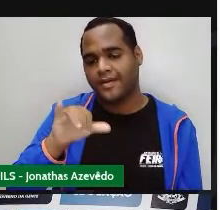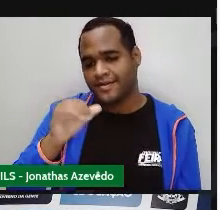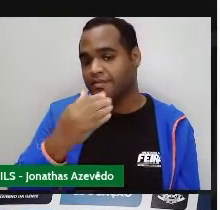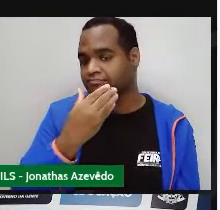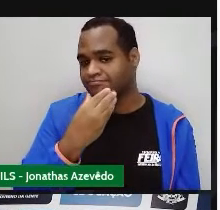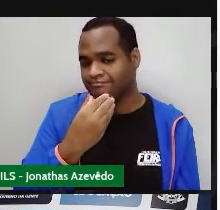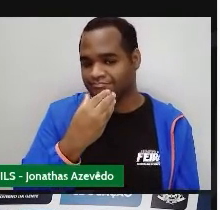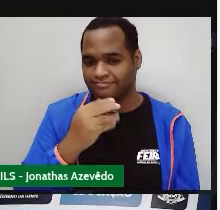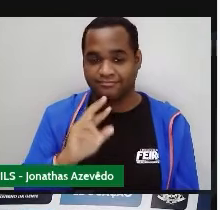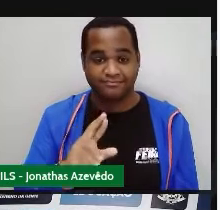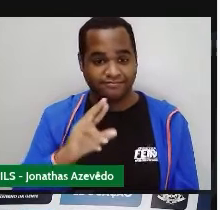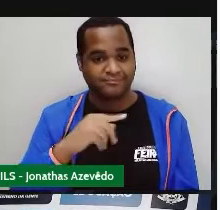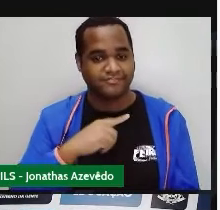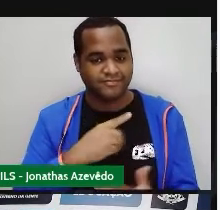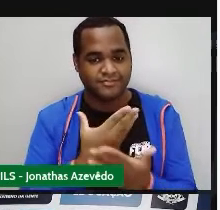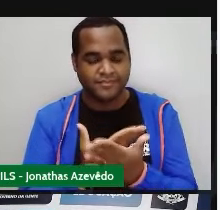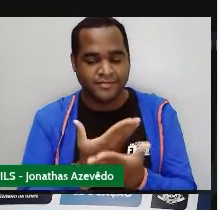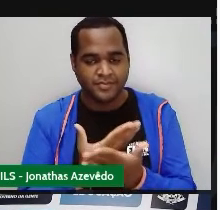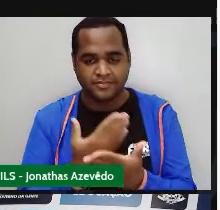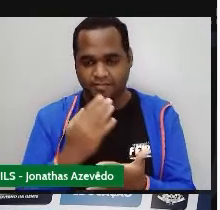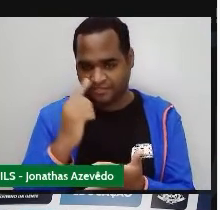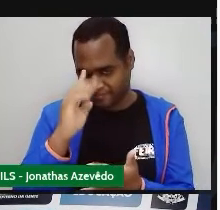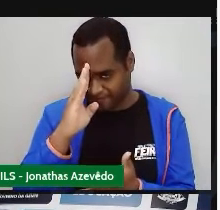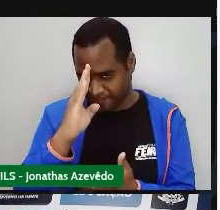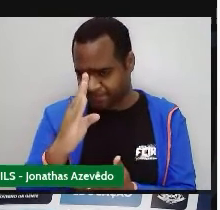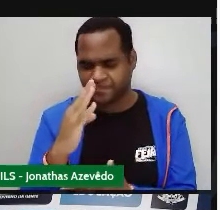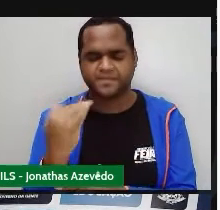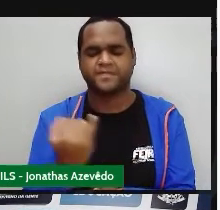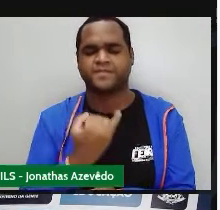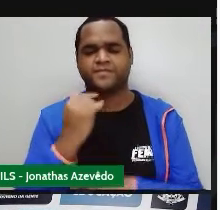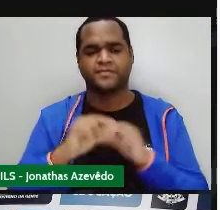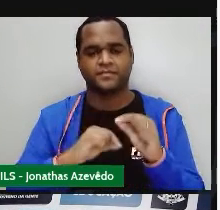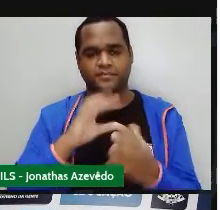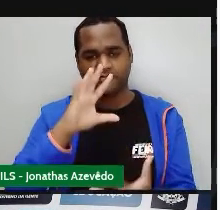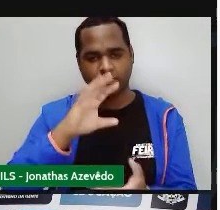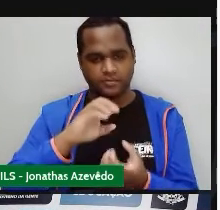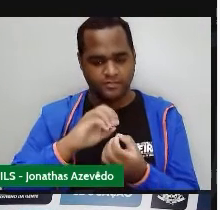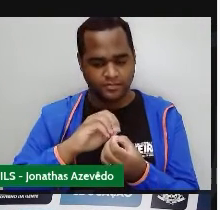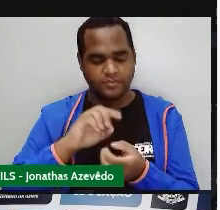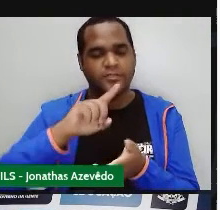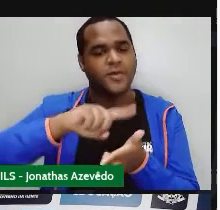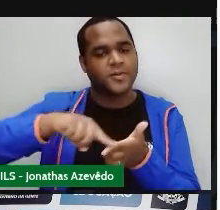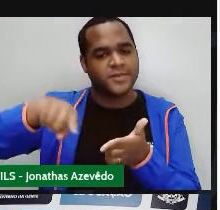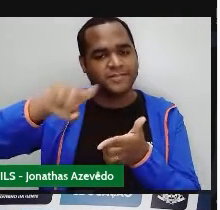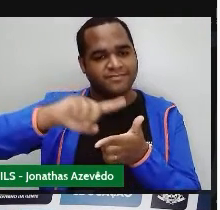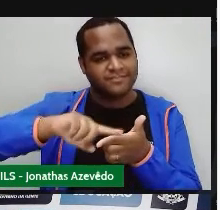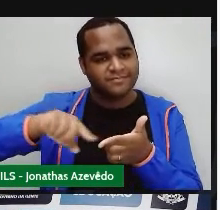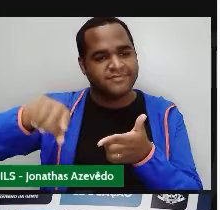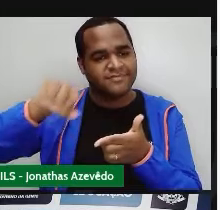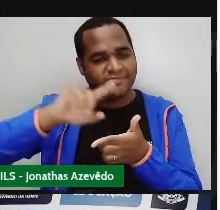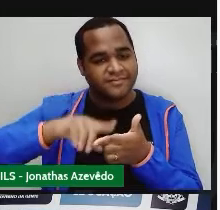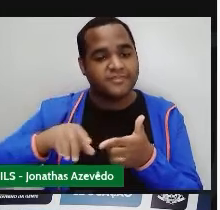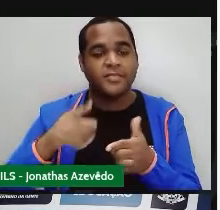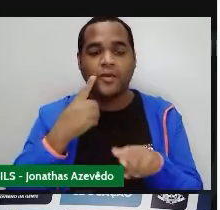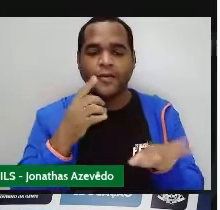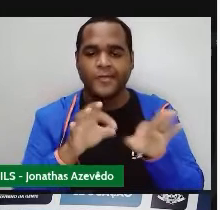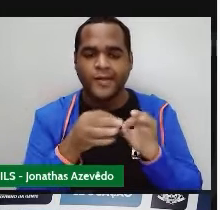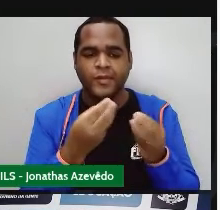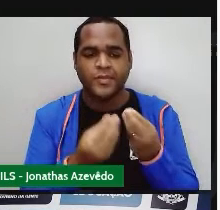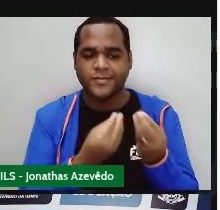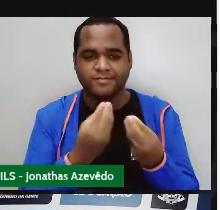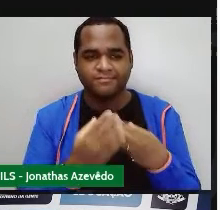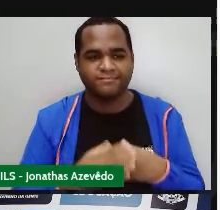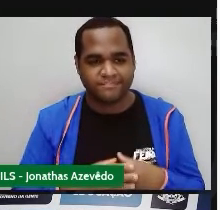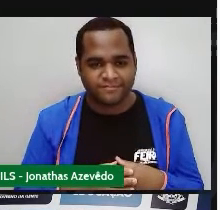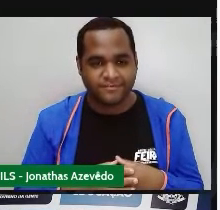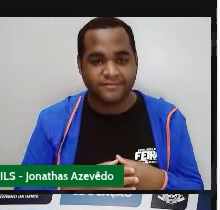né então primeiro passo como a gente viu é compreender o problema e para compreender o problema o que é que a gente faz